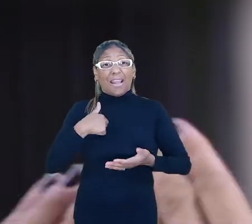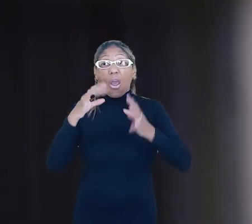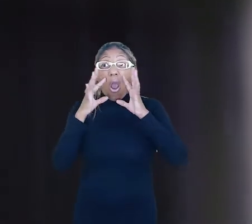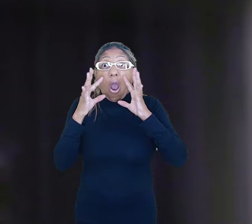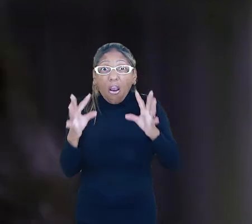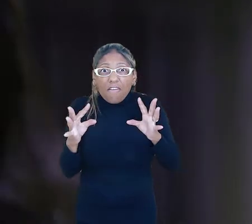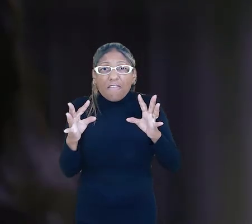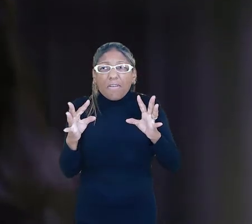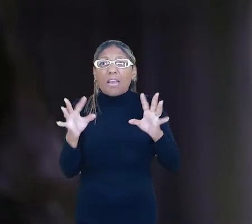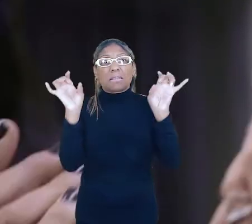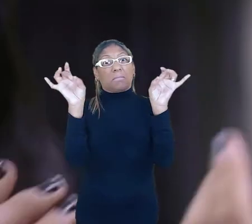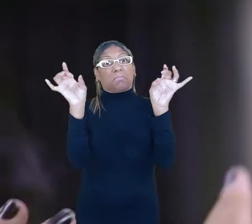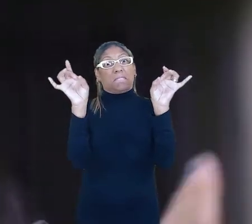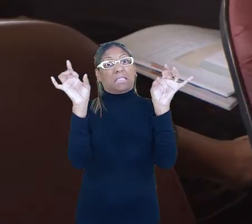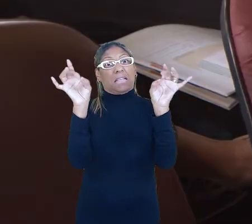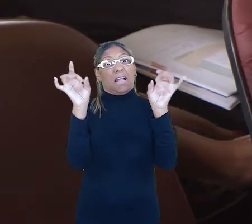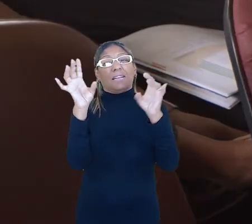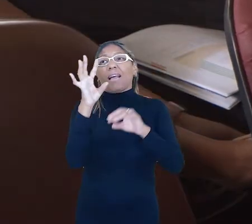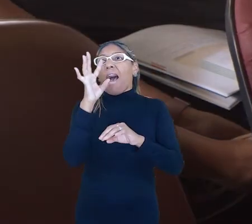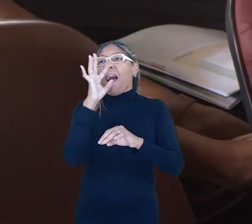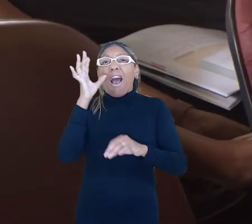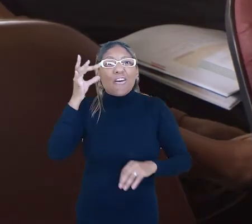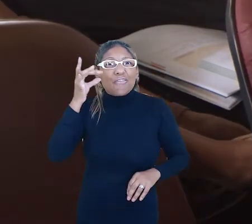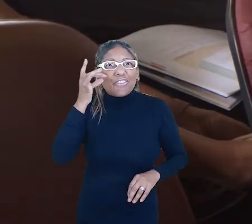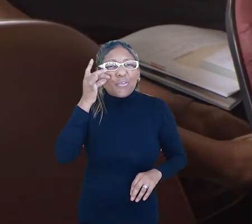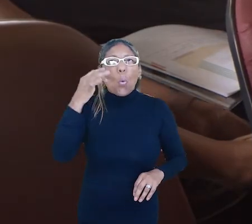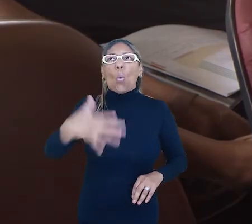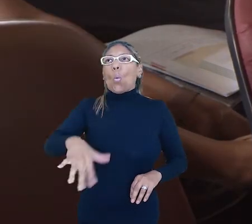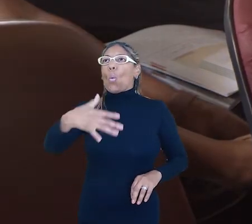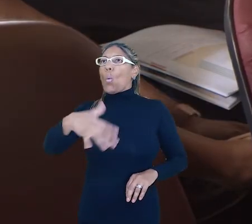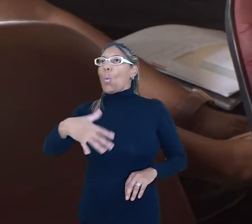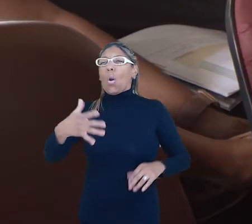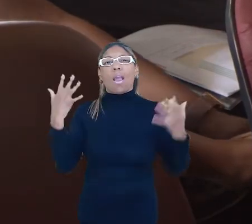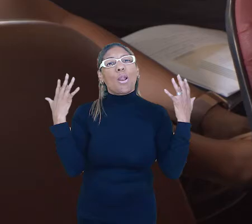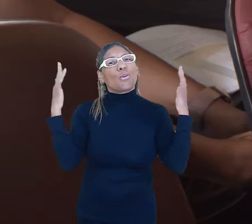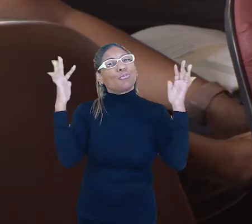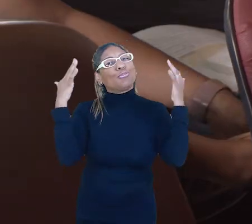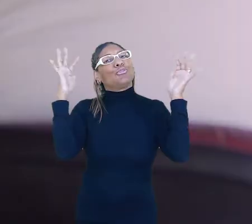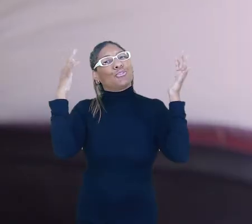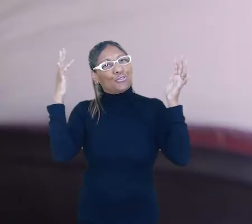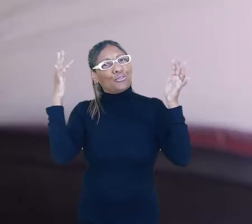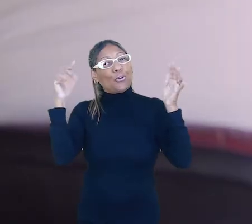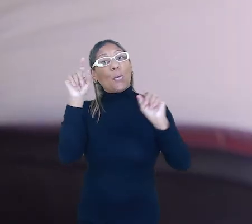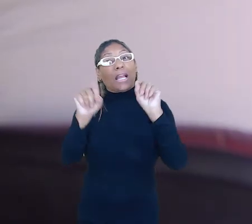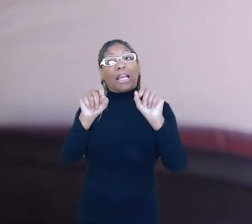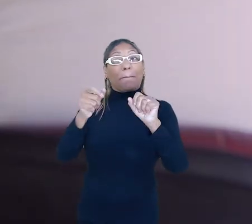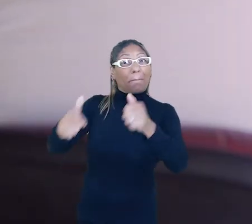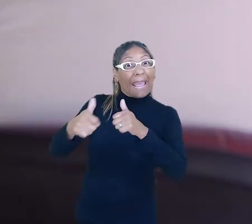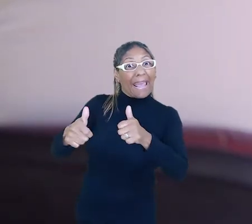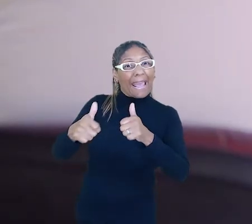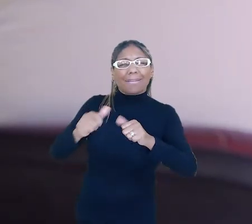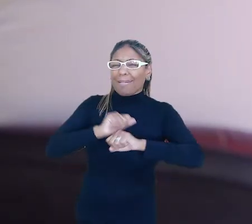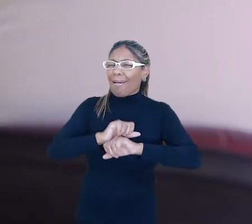poderem ouvir um feedback de um especialista do campo e ao vivo, né? com muitos elogios do que